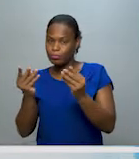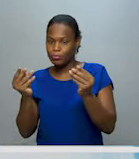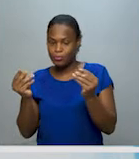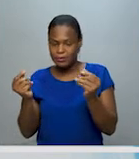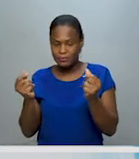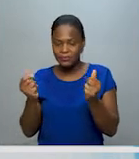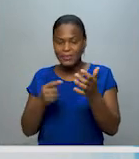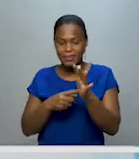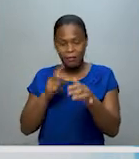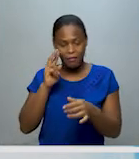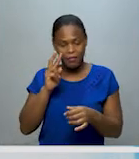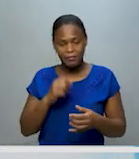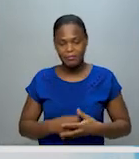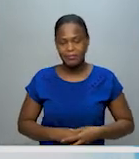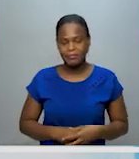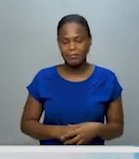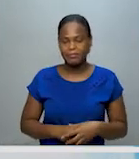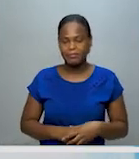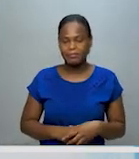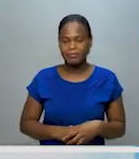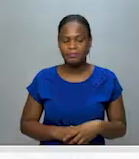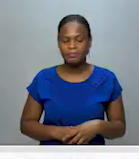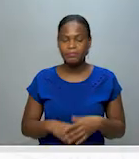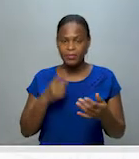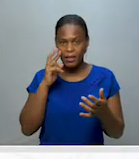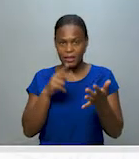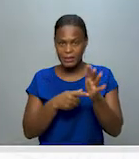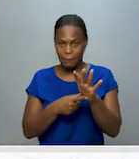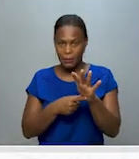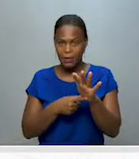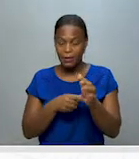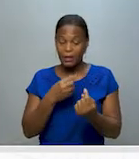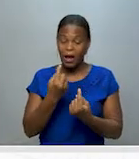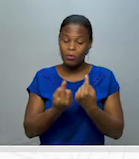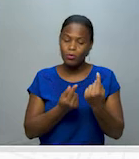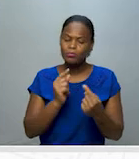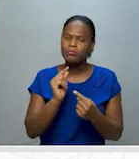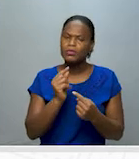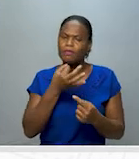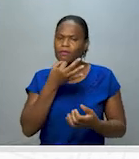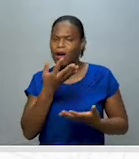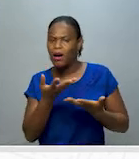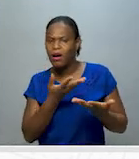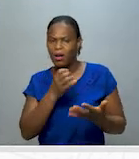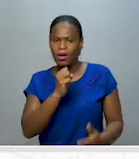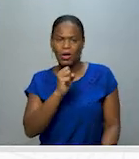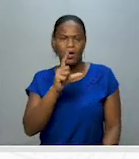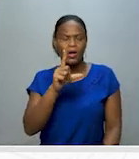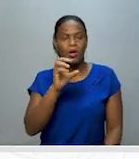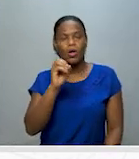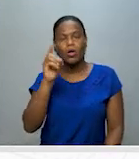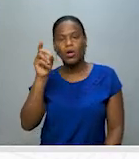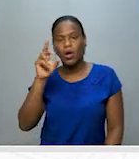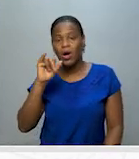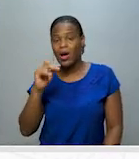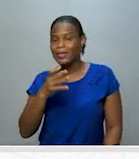estilístico. Se não, vejamos. O exemplo está aqui. A certo ponto da conversação, Glória me disse que